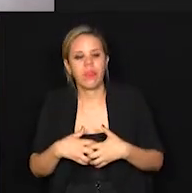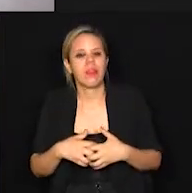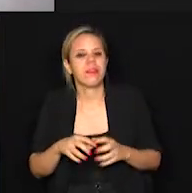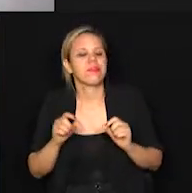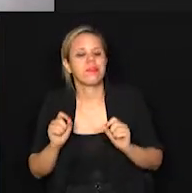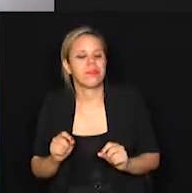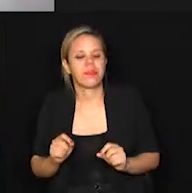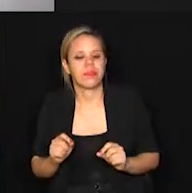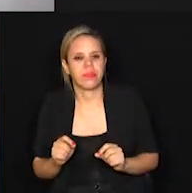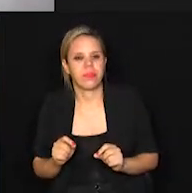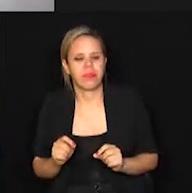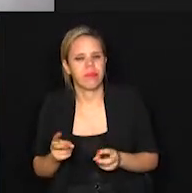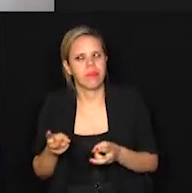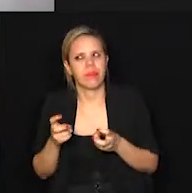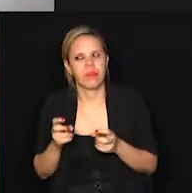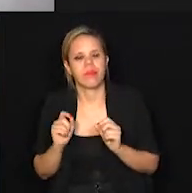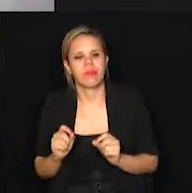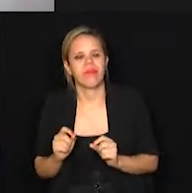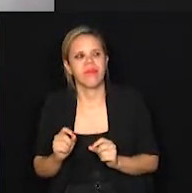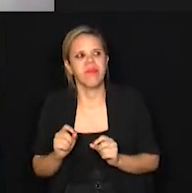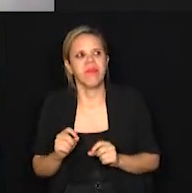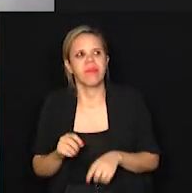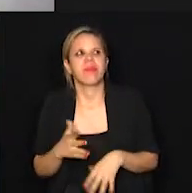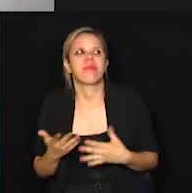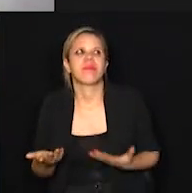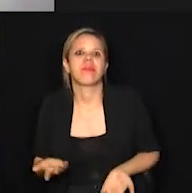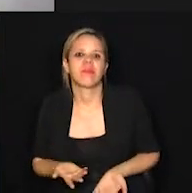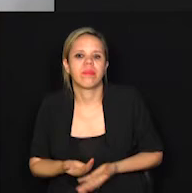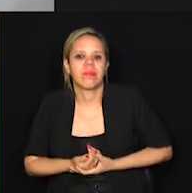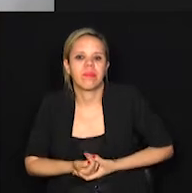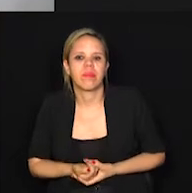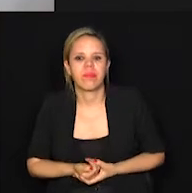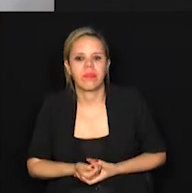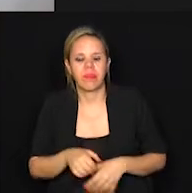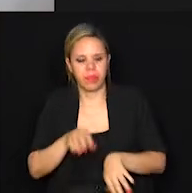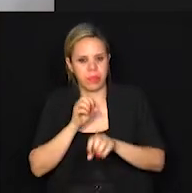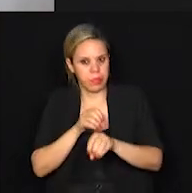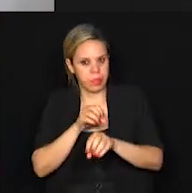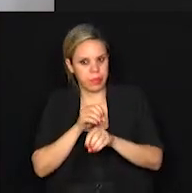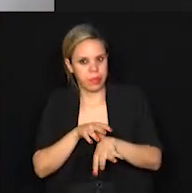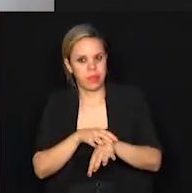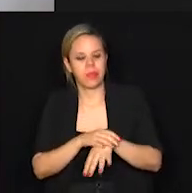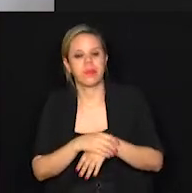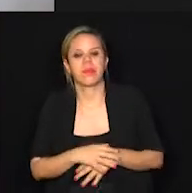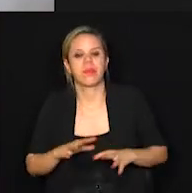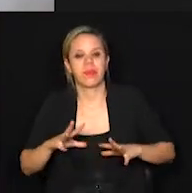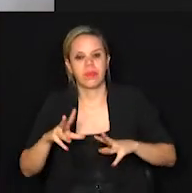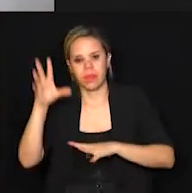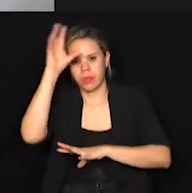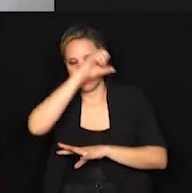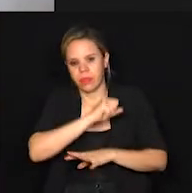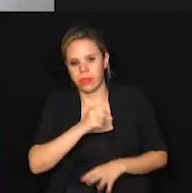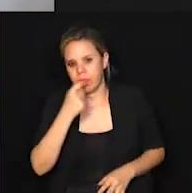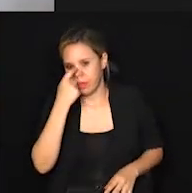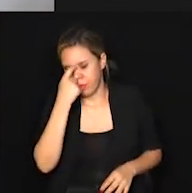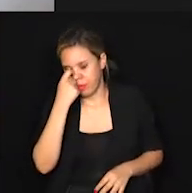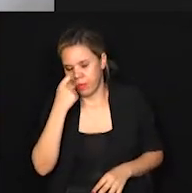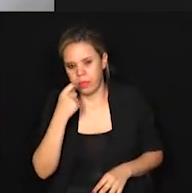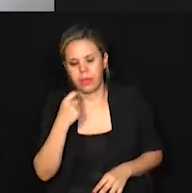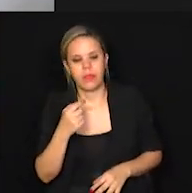questão, nós temos que observar e pensar o seguinte: a educação, todo o aprendizado, ele